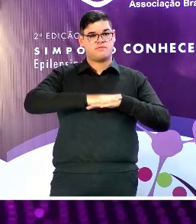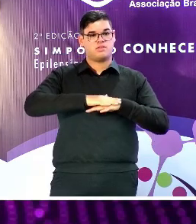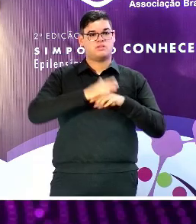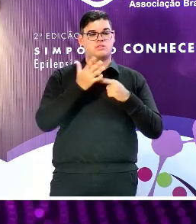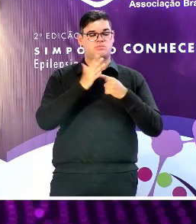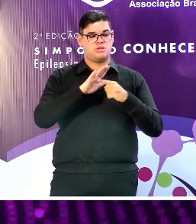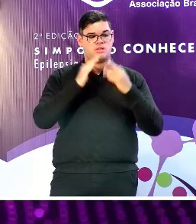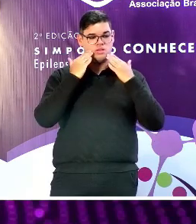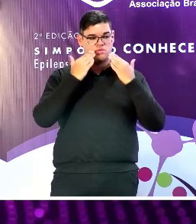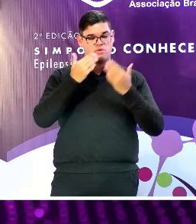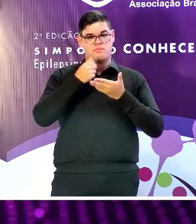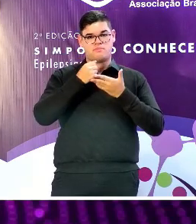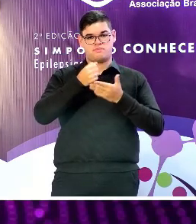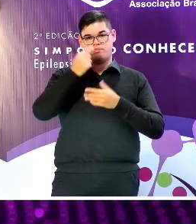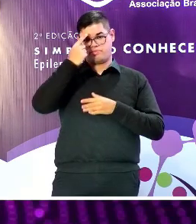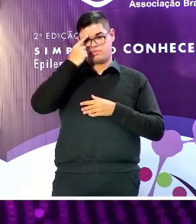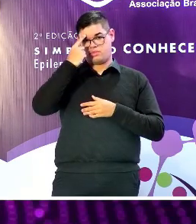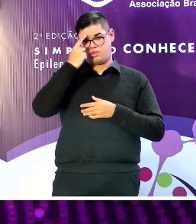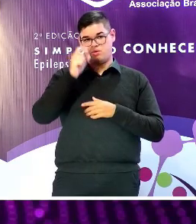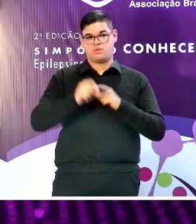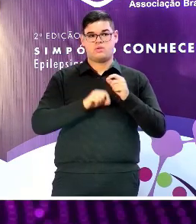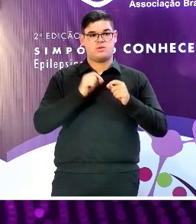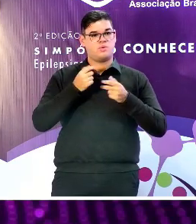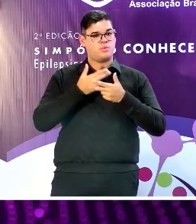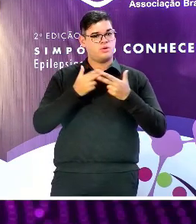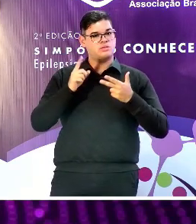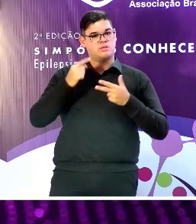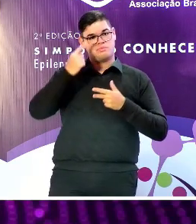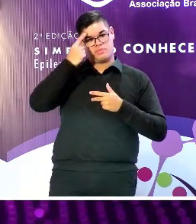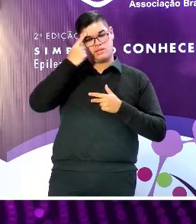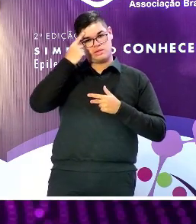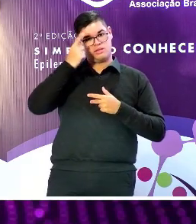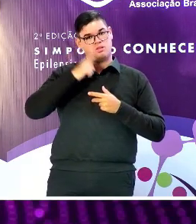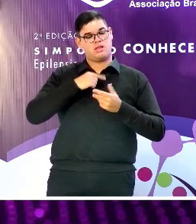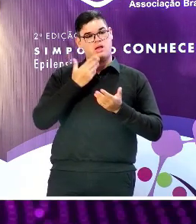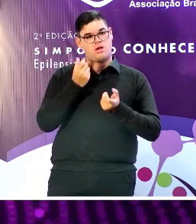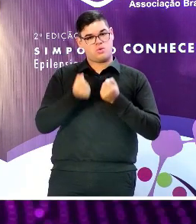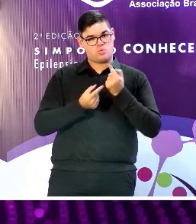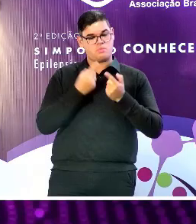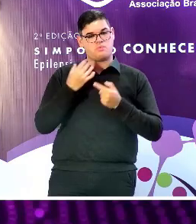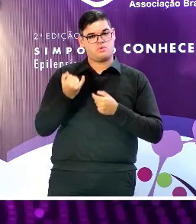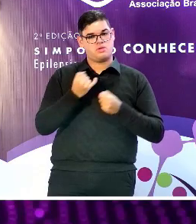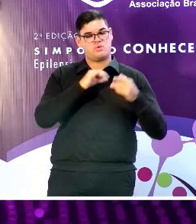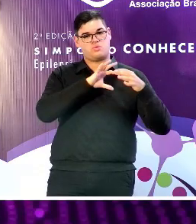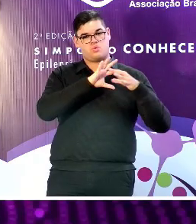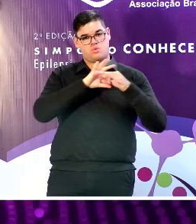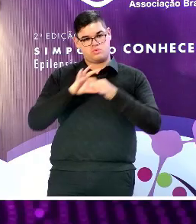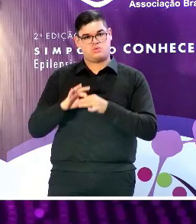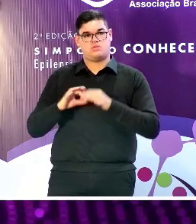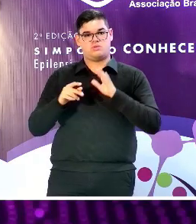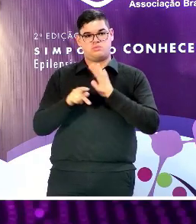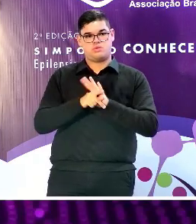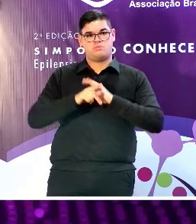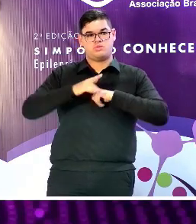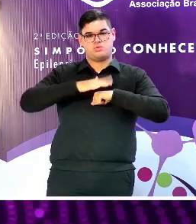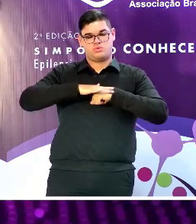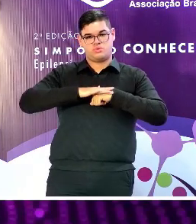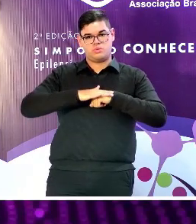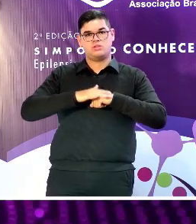a pensar de que esse composto poderia ter alguma importância no contexto das doenças